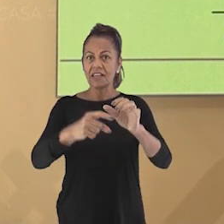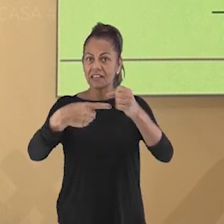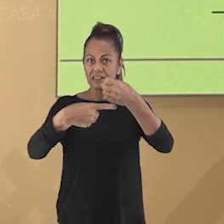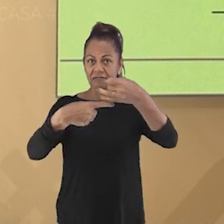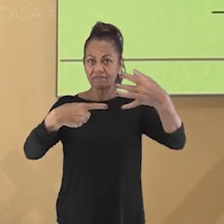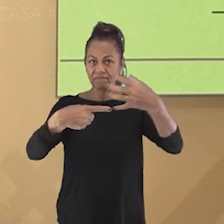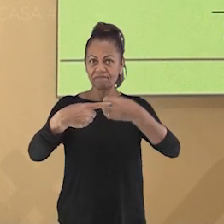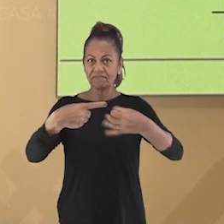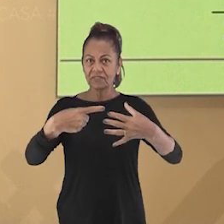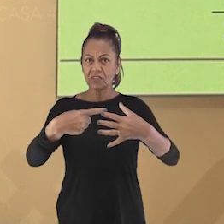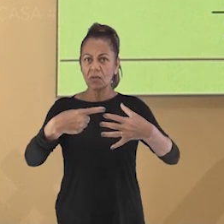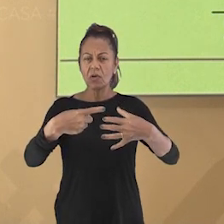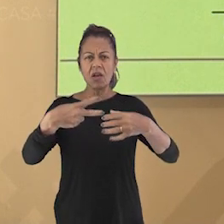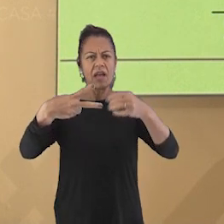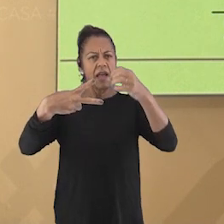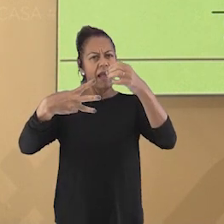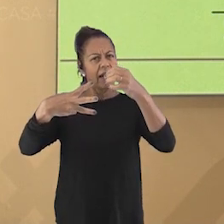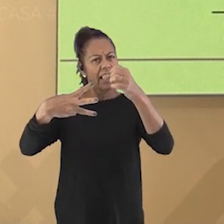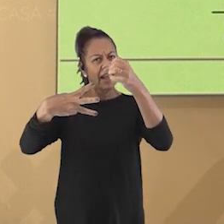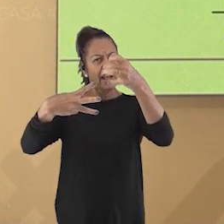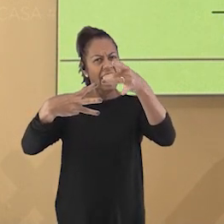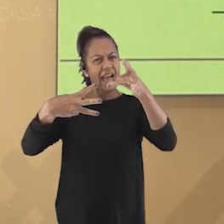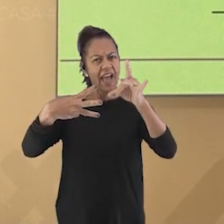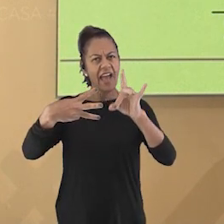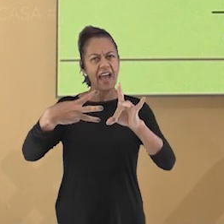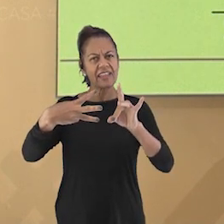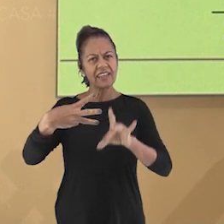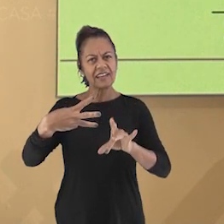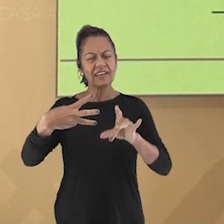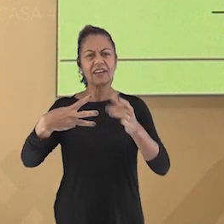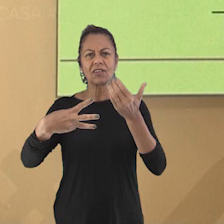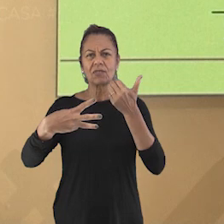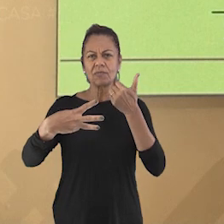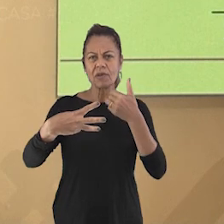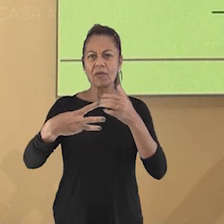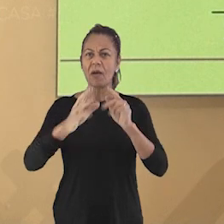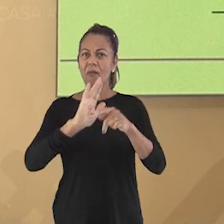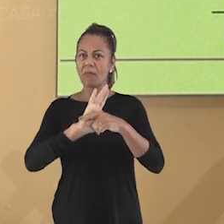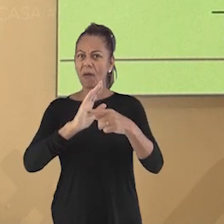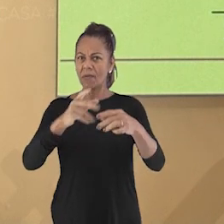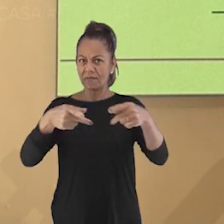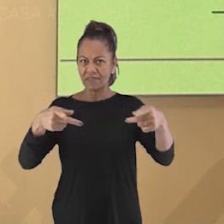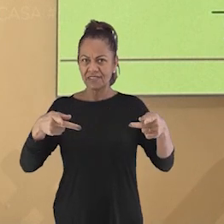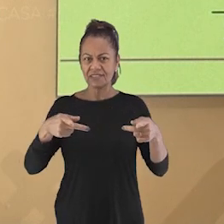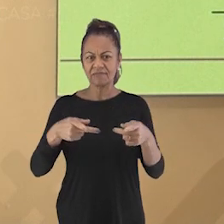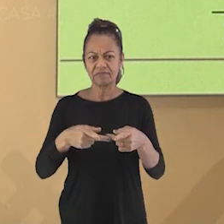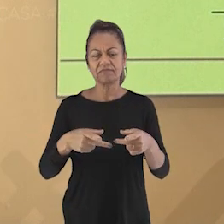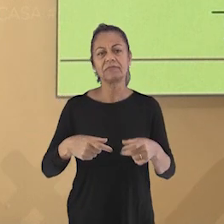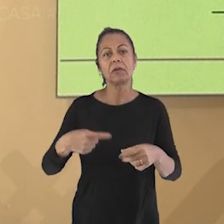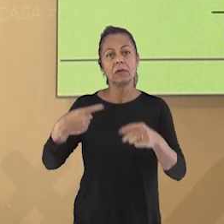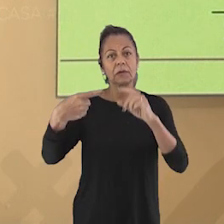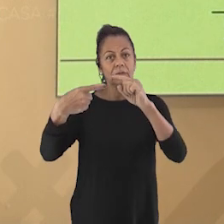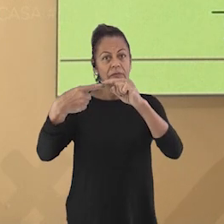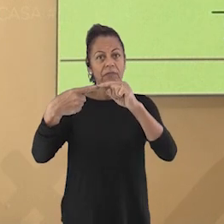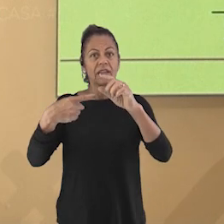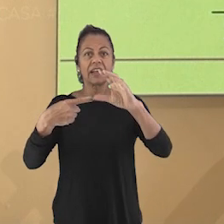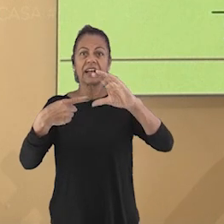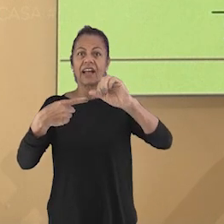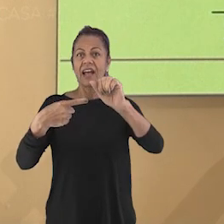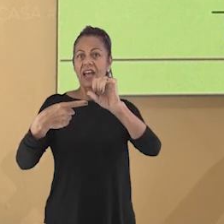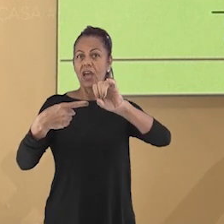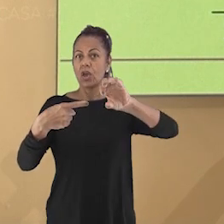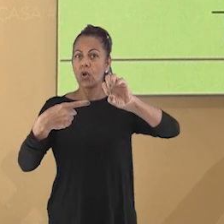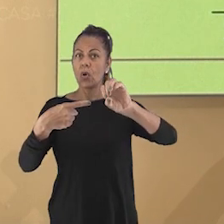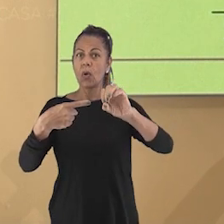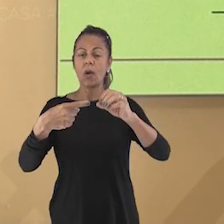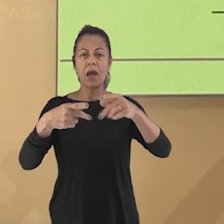de como cada um deles comeu a sua pizza. Caio, do total da pizza que ele tinha, ele dividiu